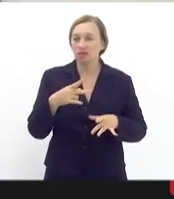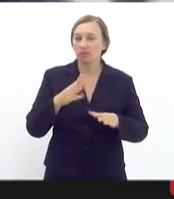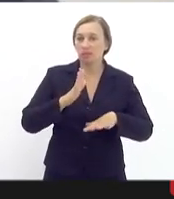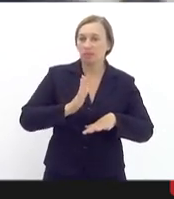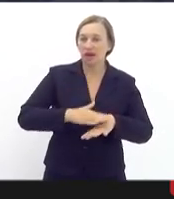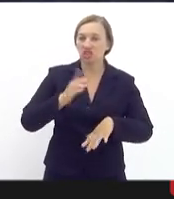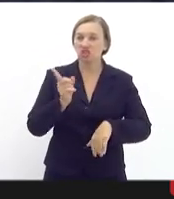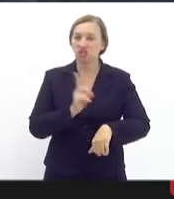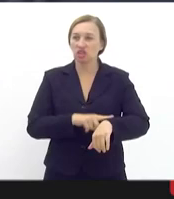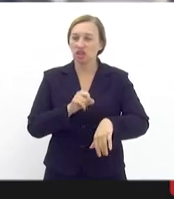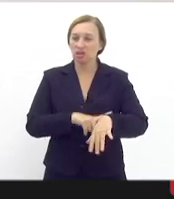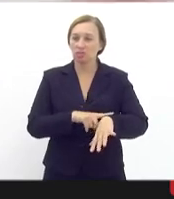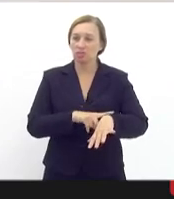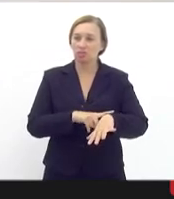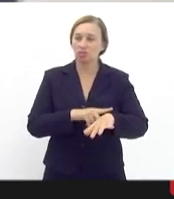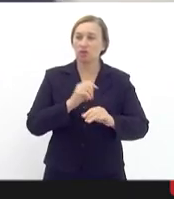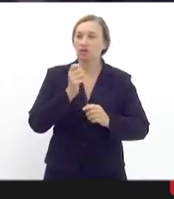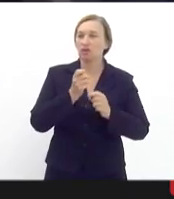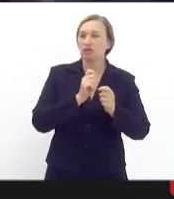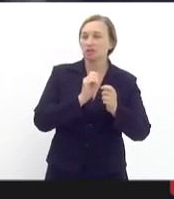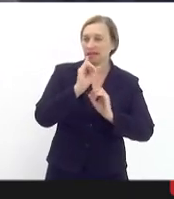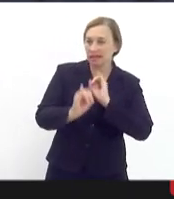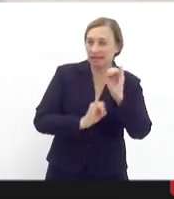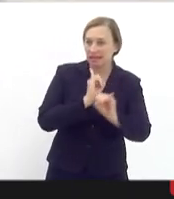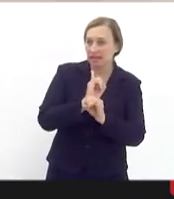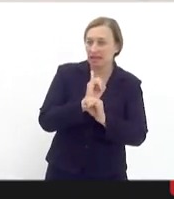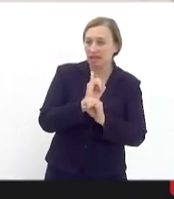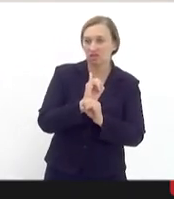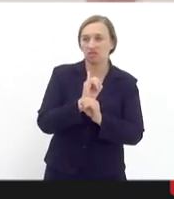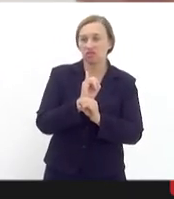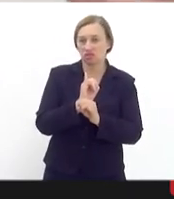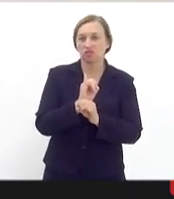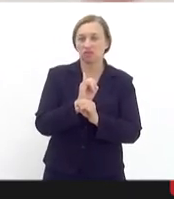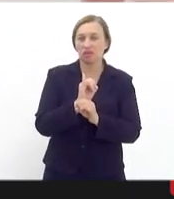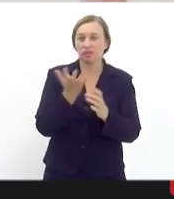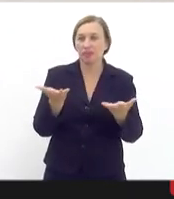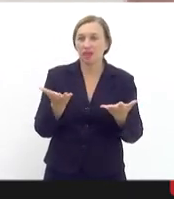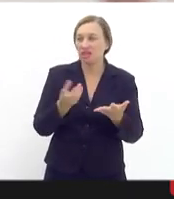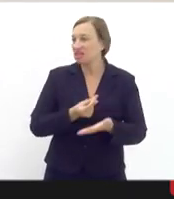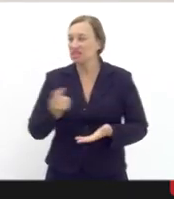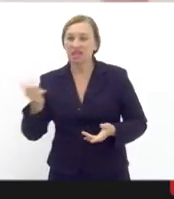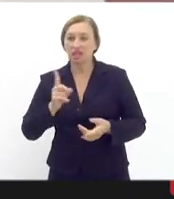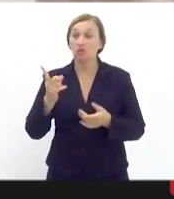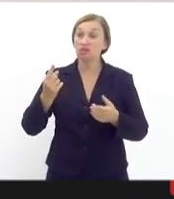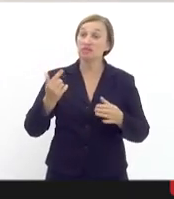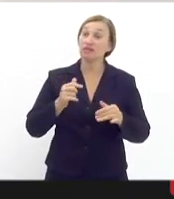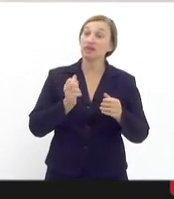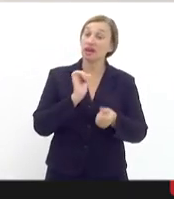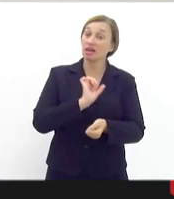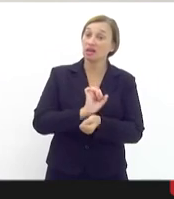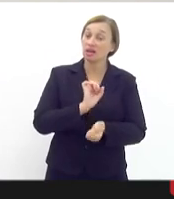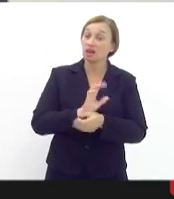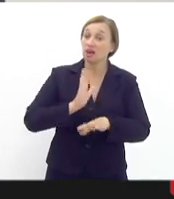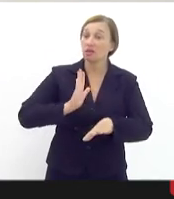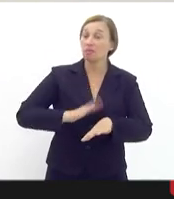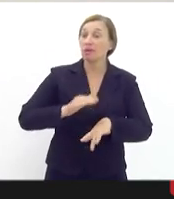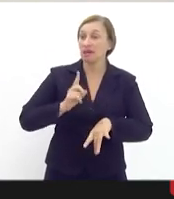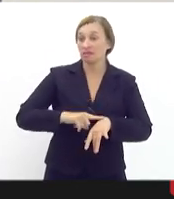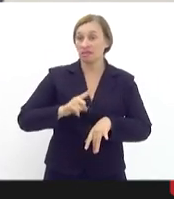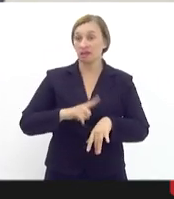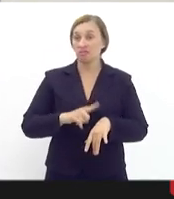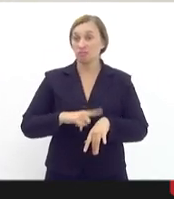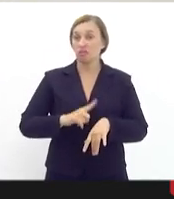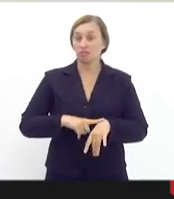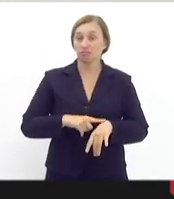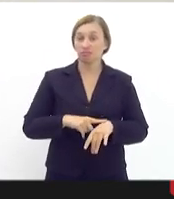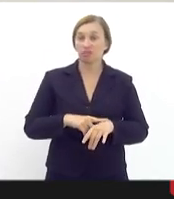então não é que você vai ver uma notícia, um jornal, aí vai sair, vai conversar com alguém, não, você vai ficando, então você vai ficando mais tempo, ele traz que você fique adicto